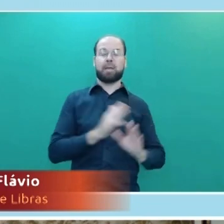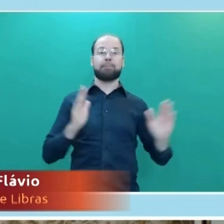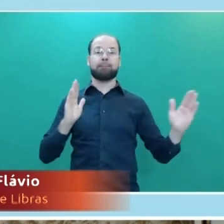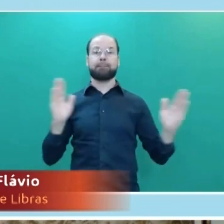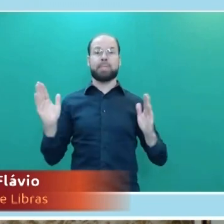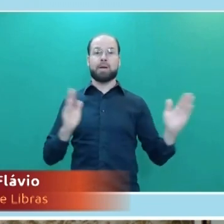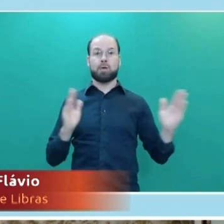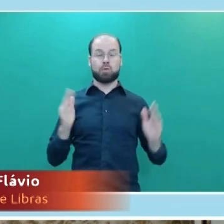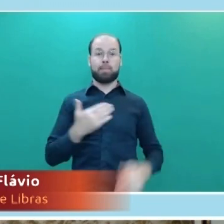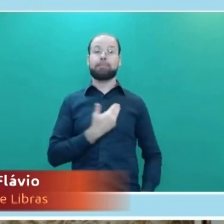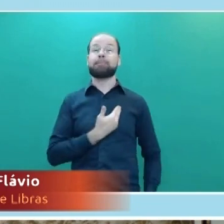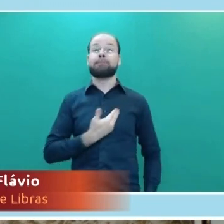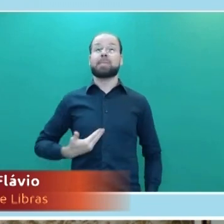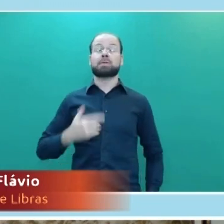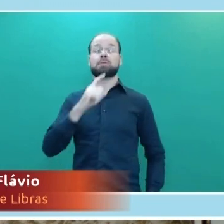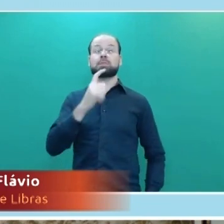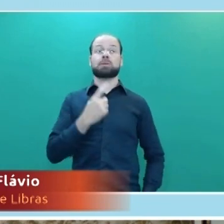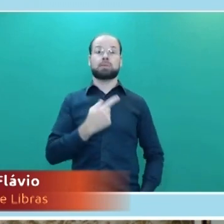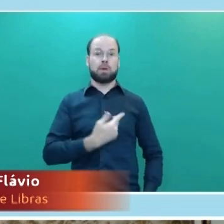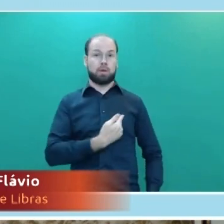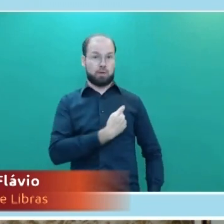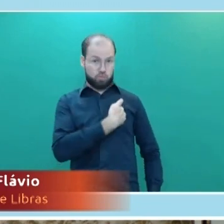ver grupos